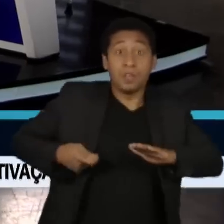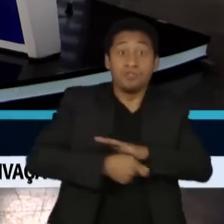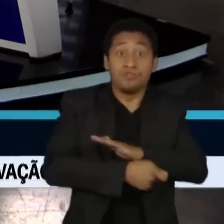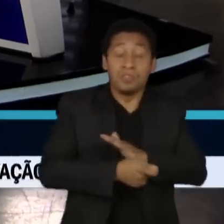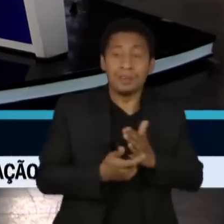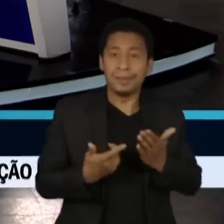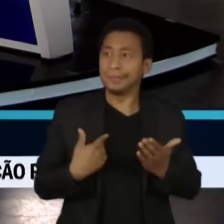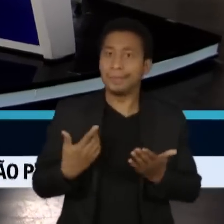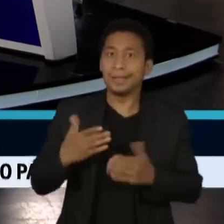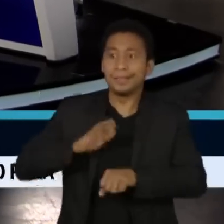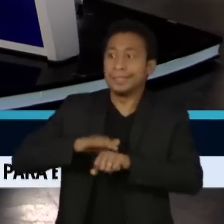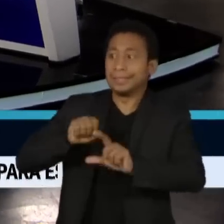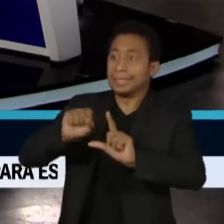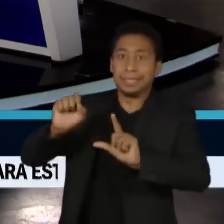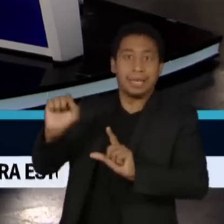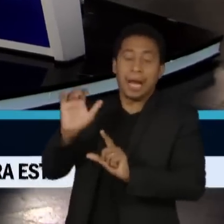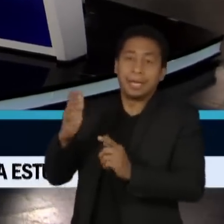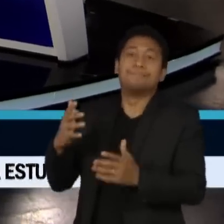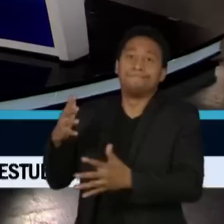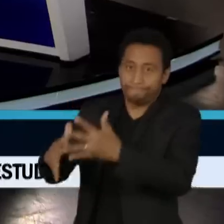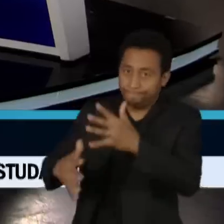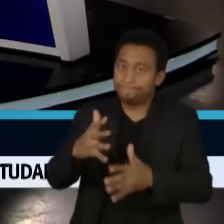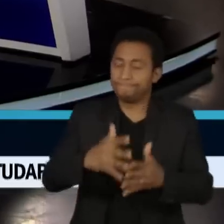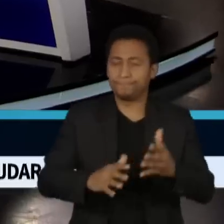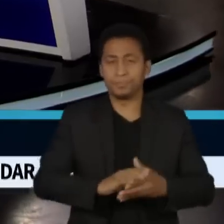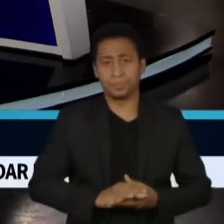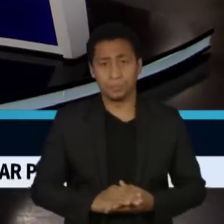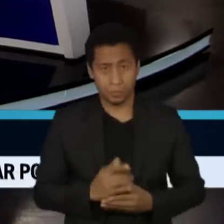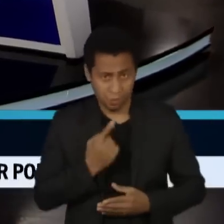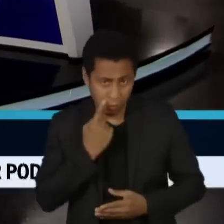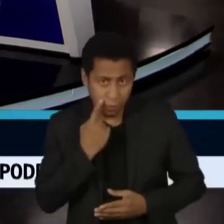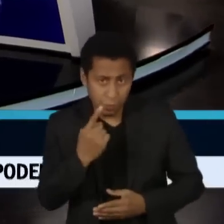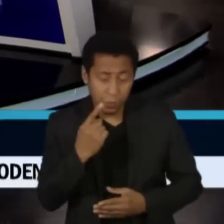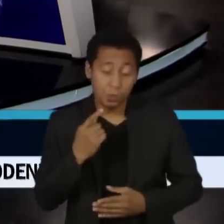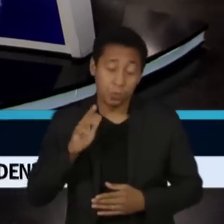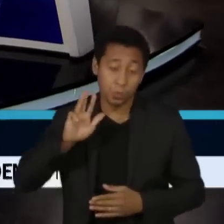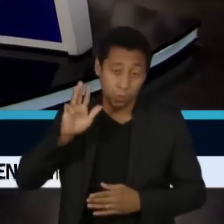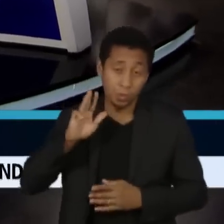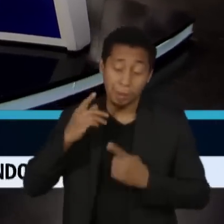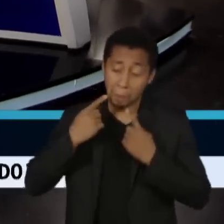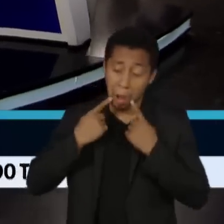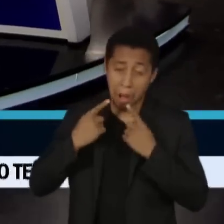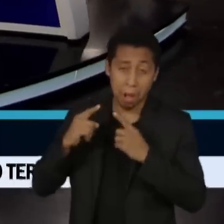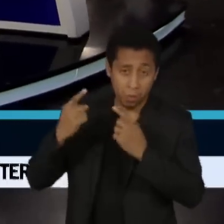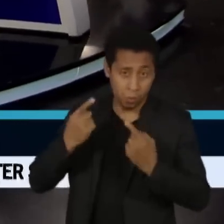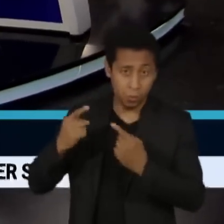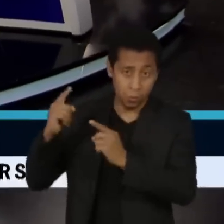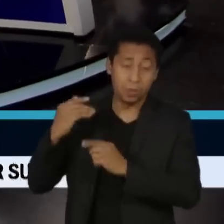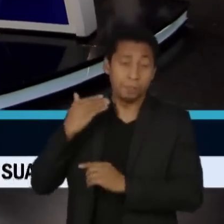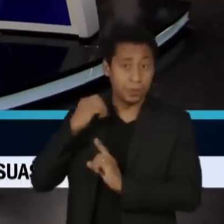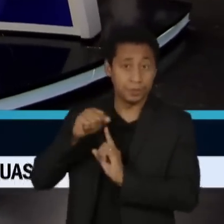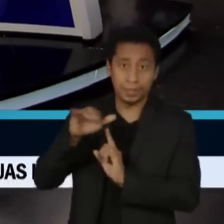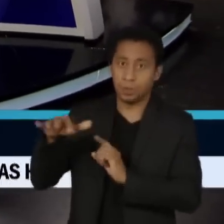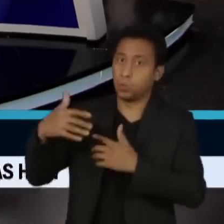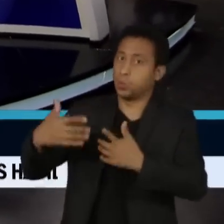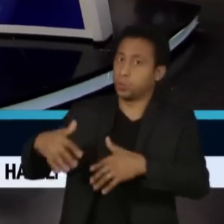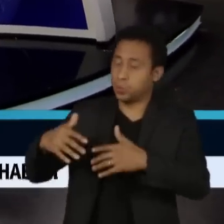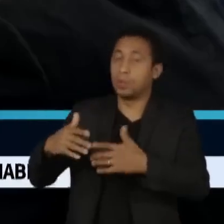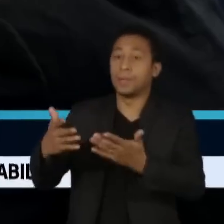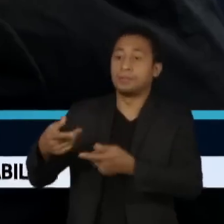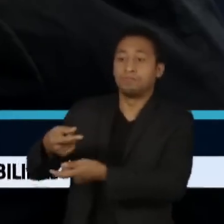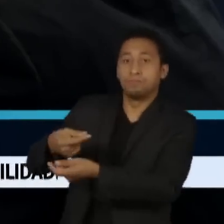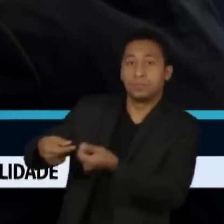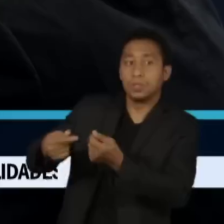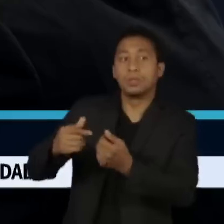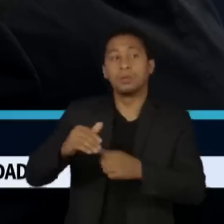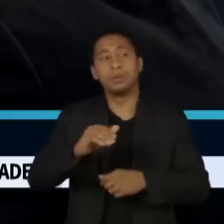é ponde nós acabamos de ouvir mais um ataque do presidente Lula ao banco central e o mercado cobrou hoje o presidente novamente mais clareza fiscal